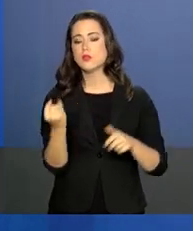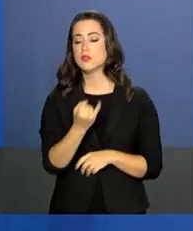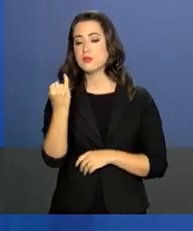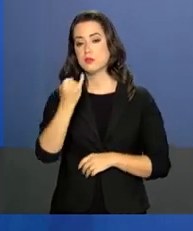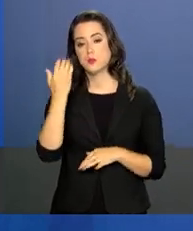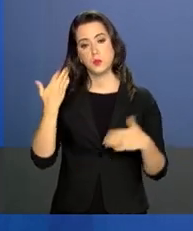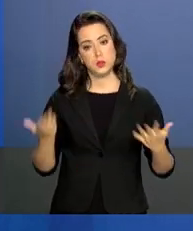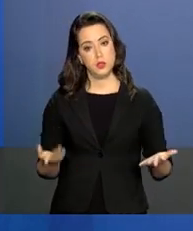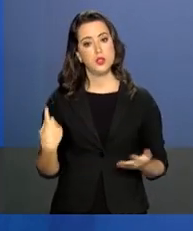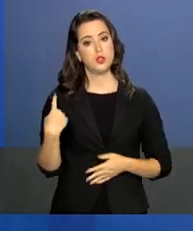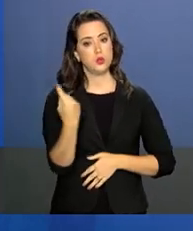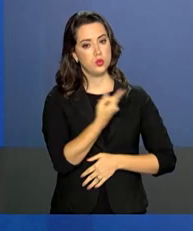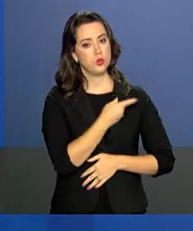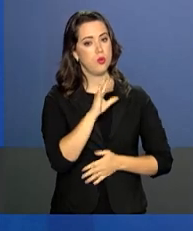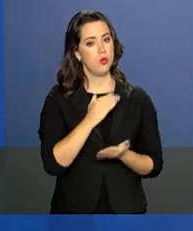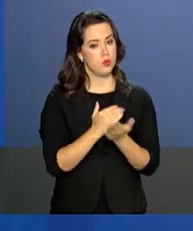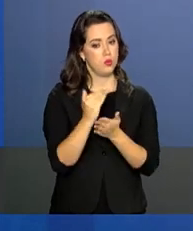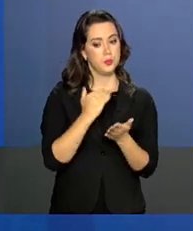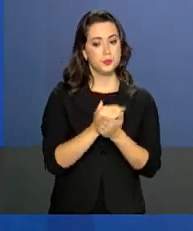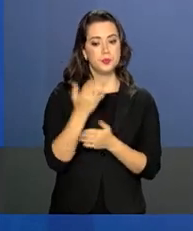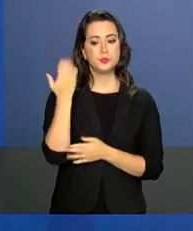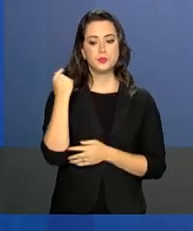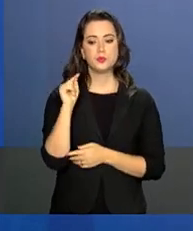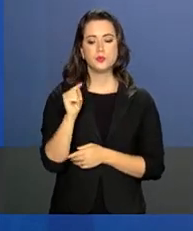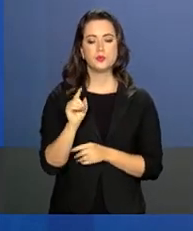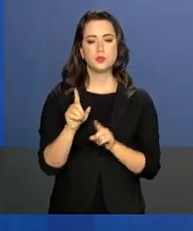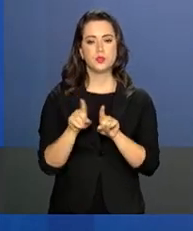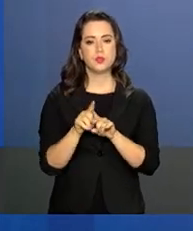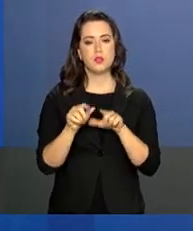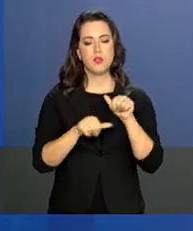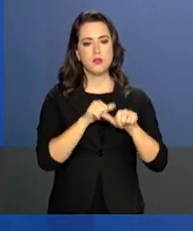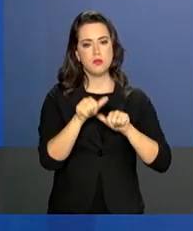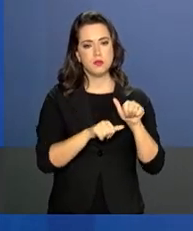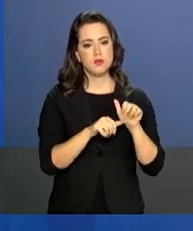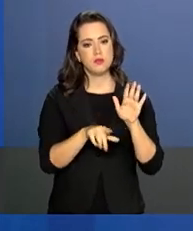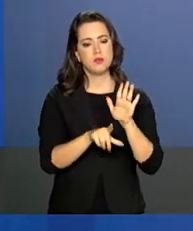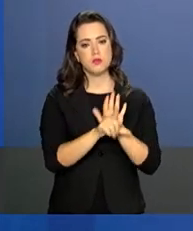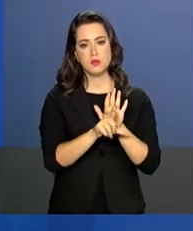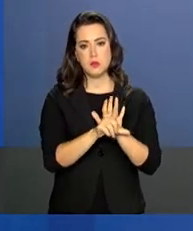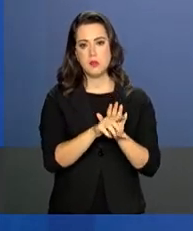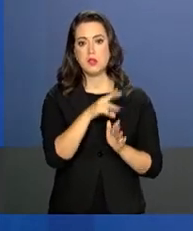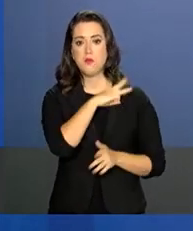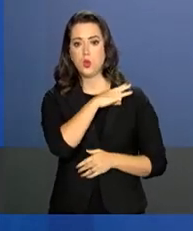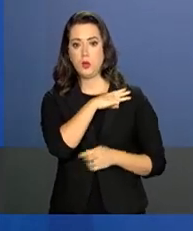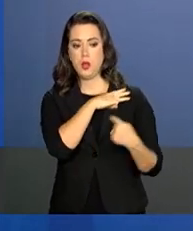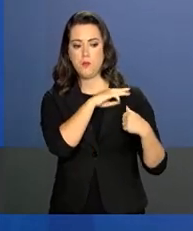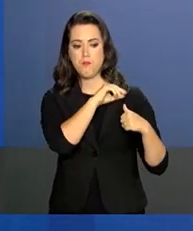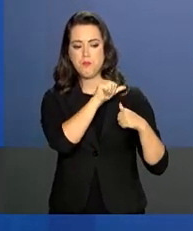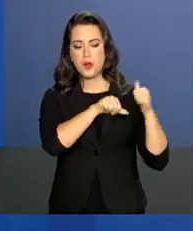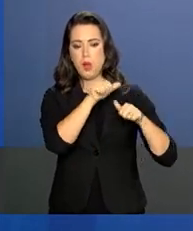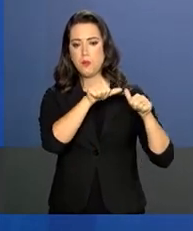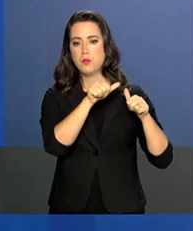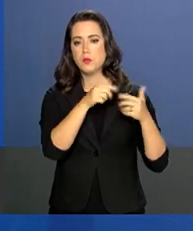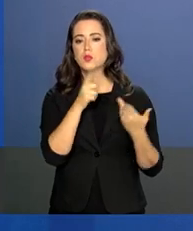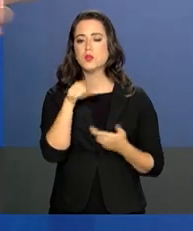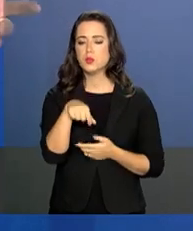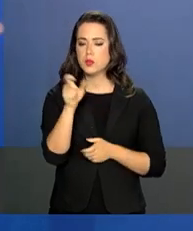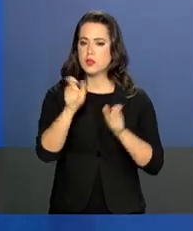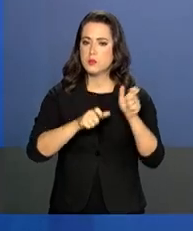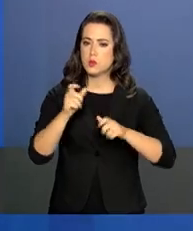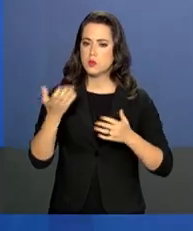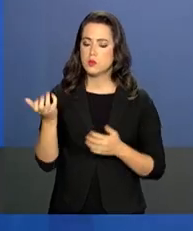fizemos é logo no início na reforma do ensino médio ansiada desejada procurada